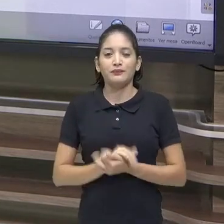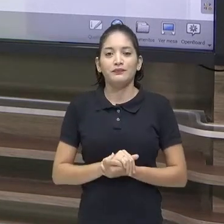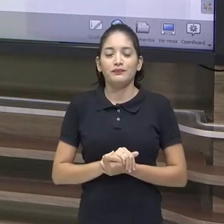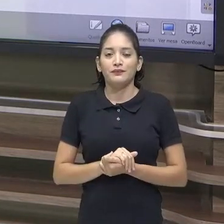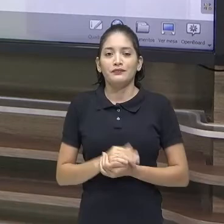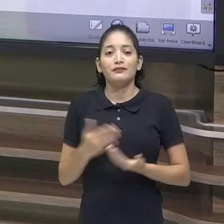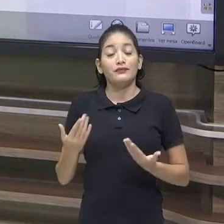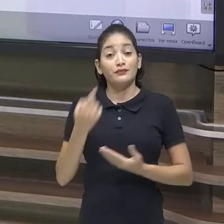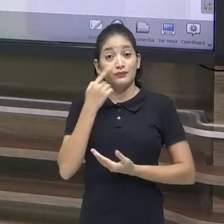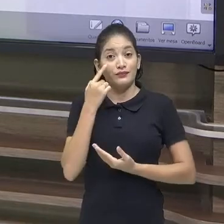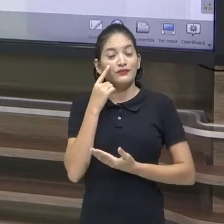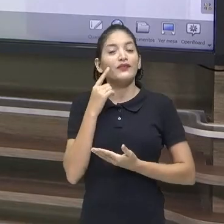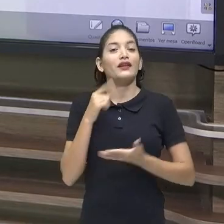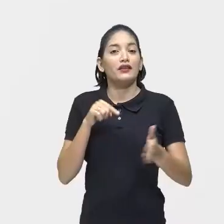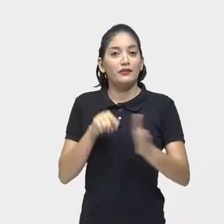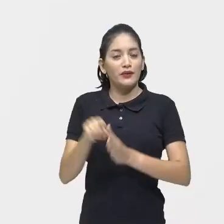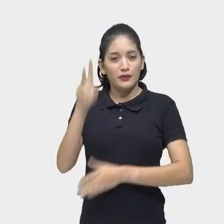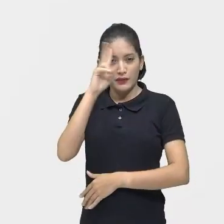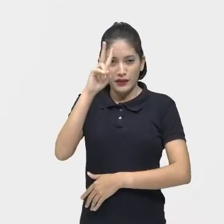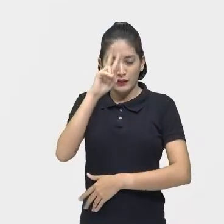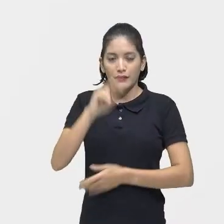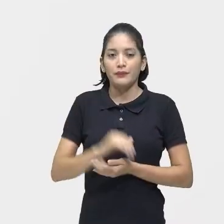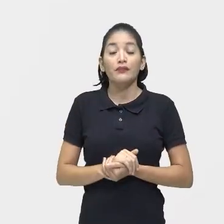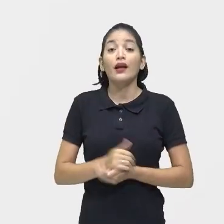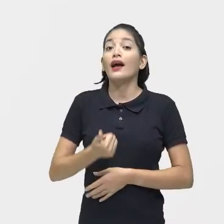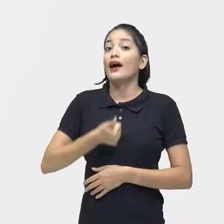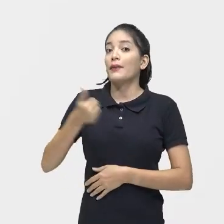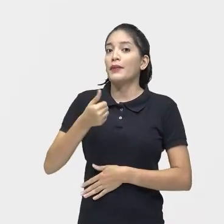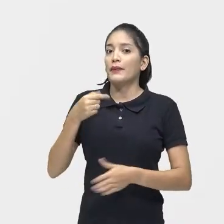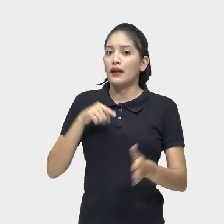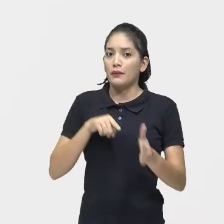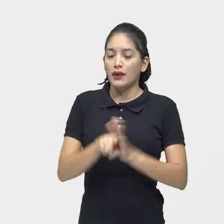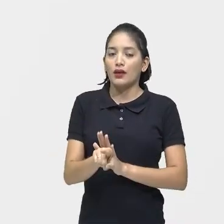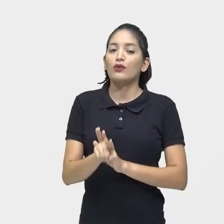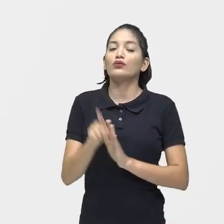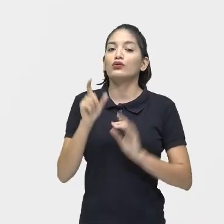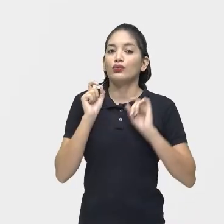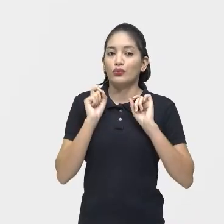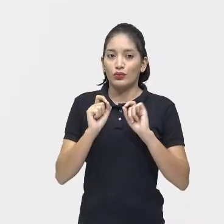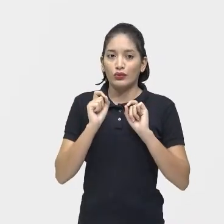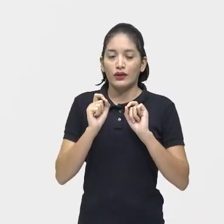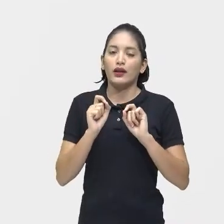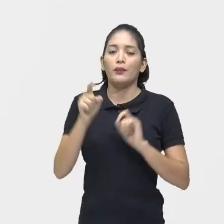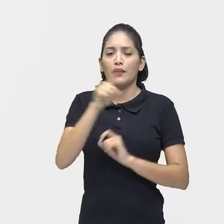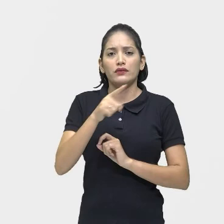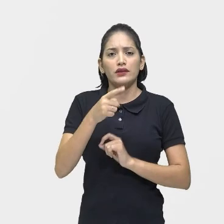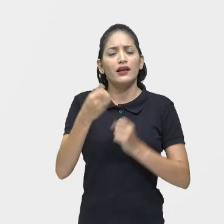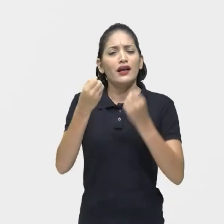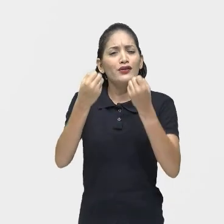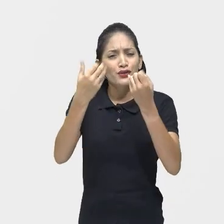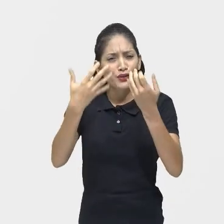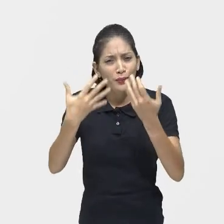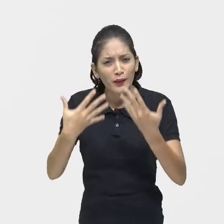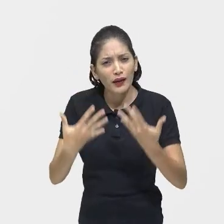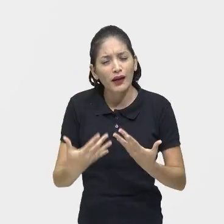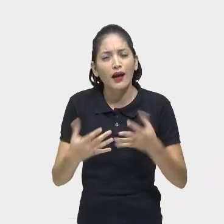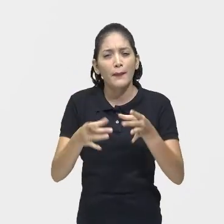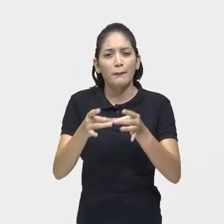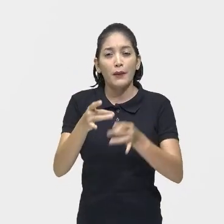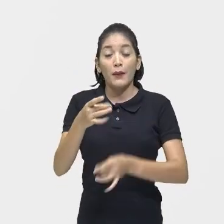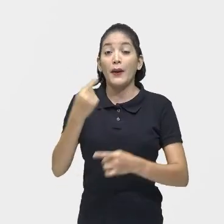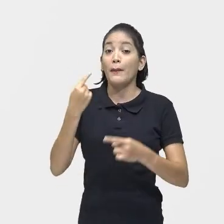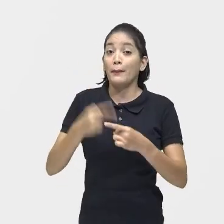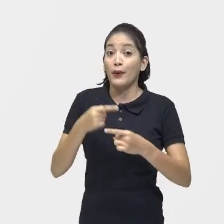aí às questões para a gente relembrar. Na primeira questão, aí tínhamos para você comentar, né, explicar por que